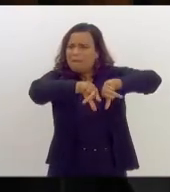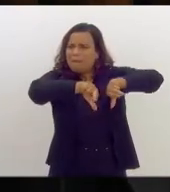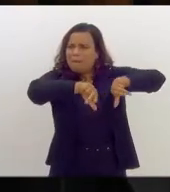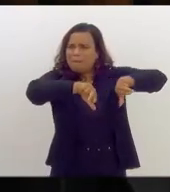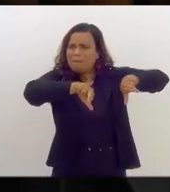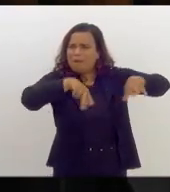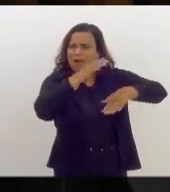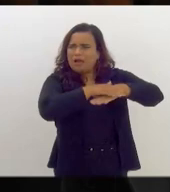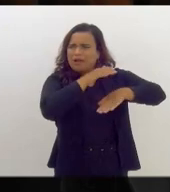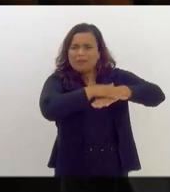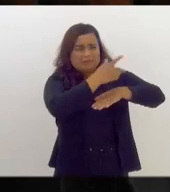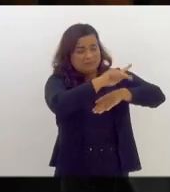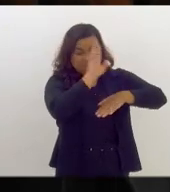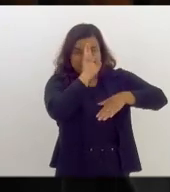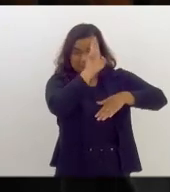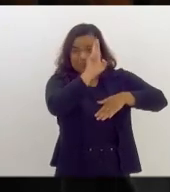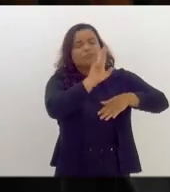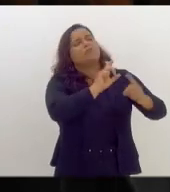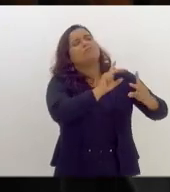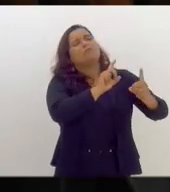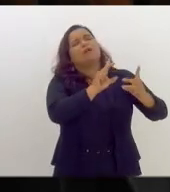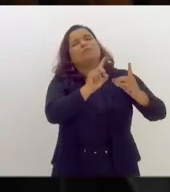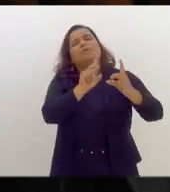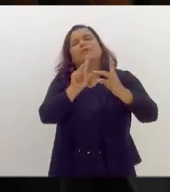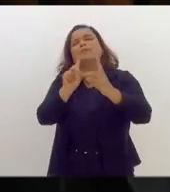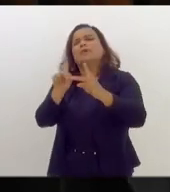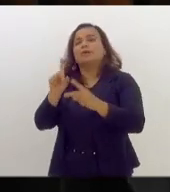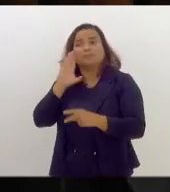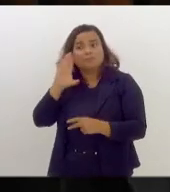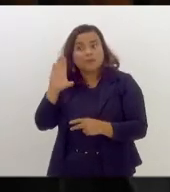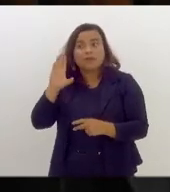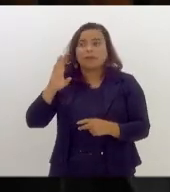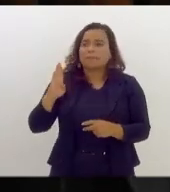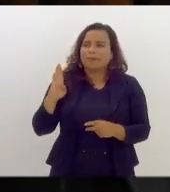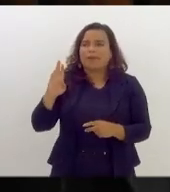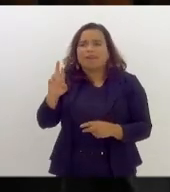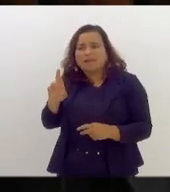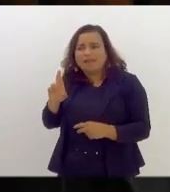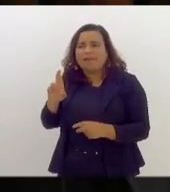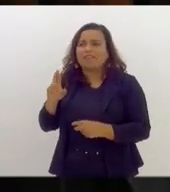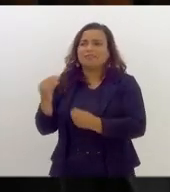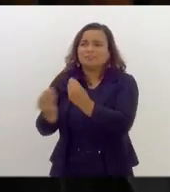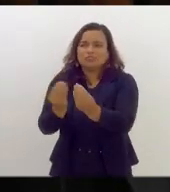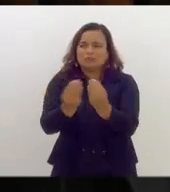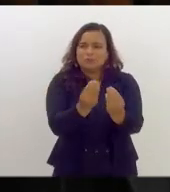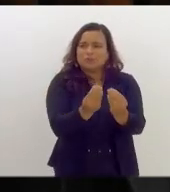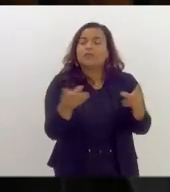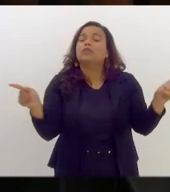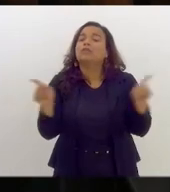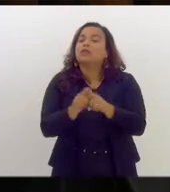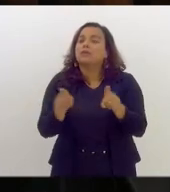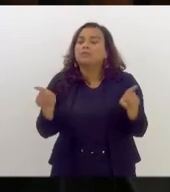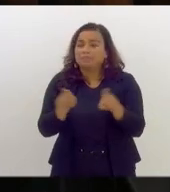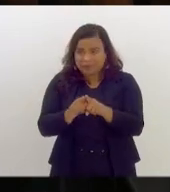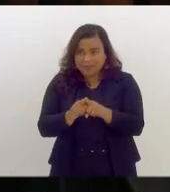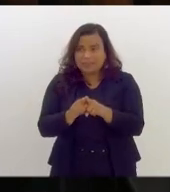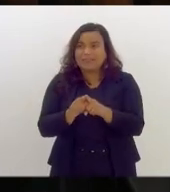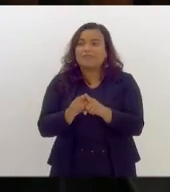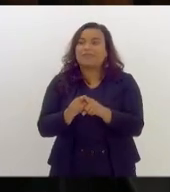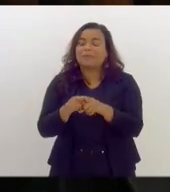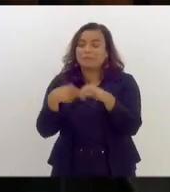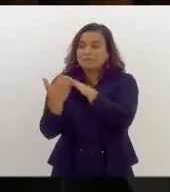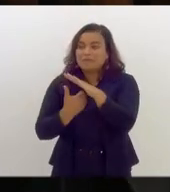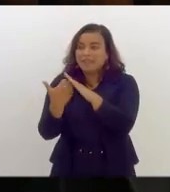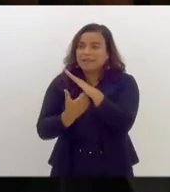série de bens Inclusive a BR distribuidora inclusive refinarias